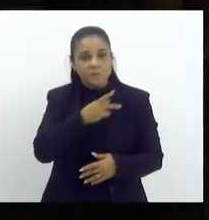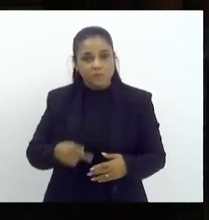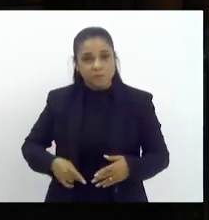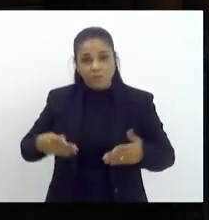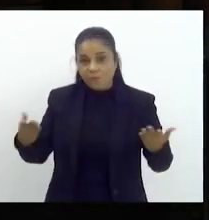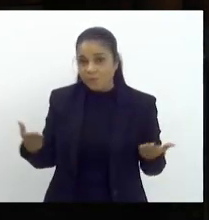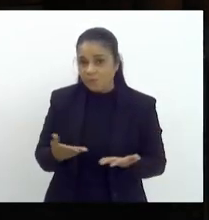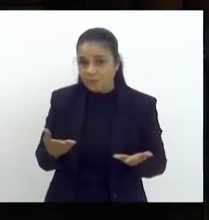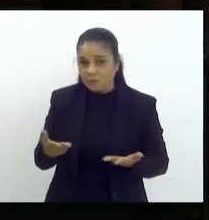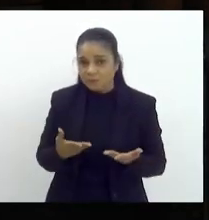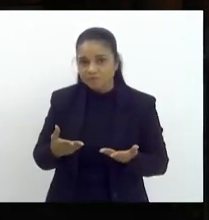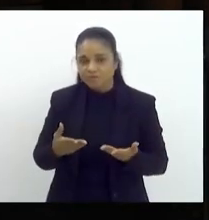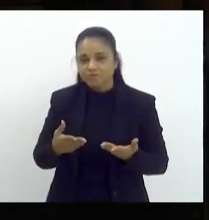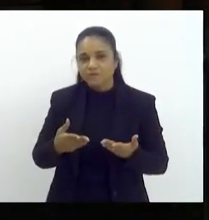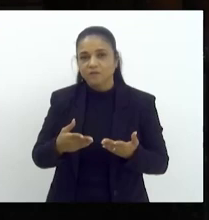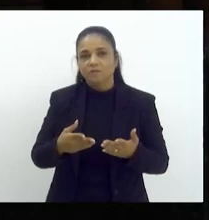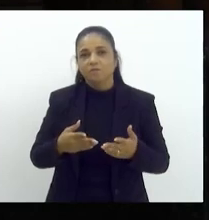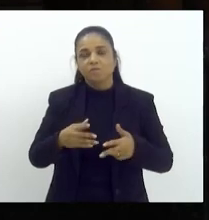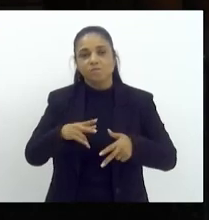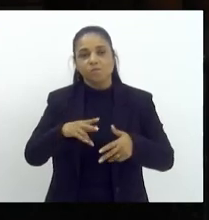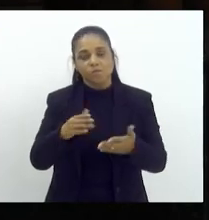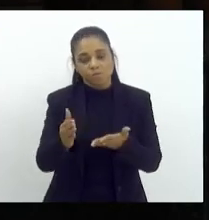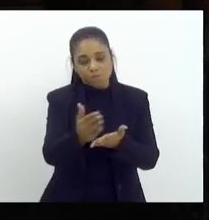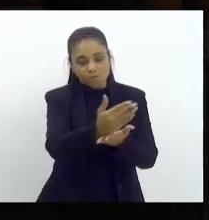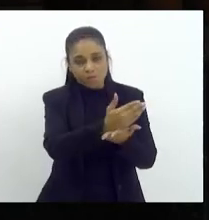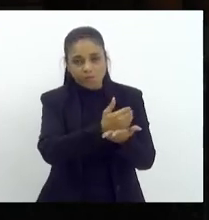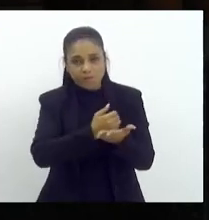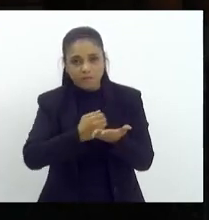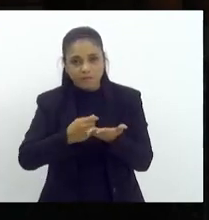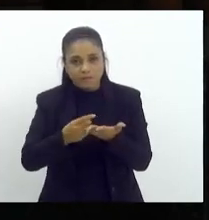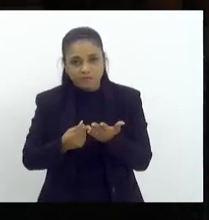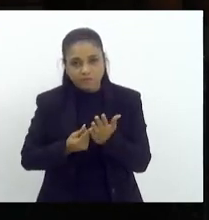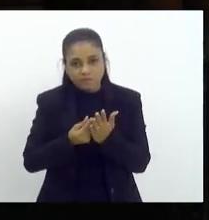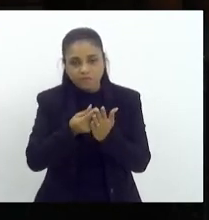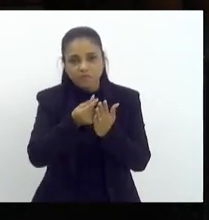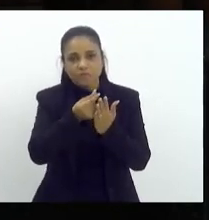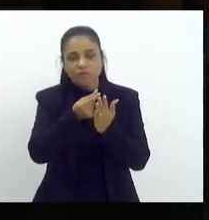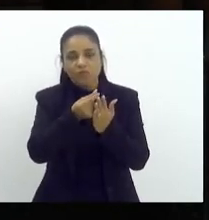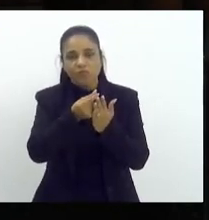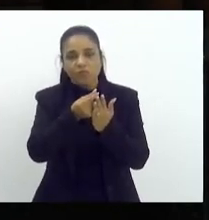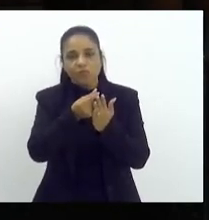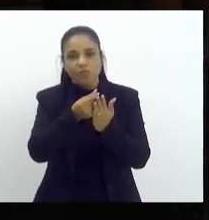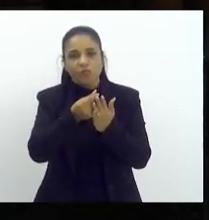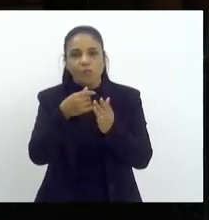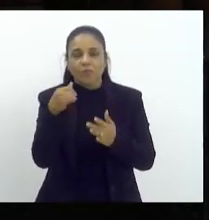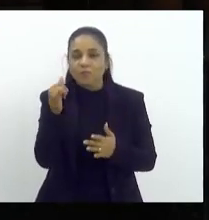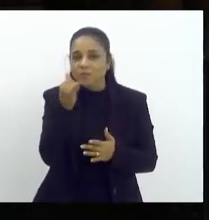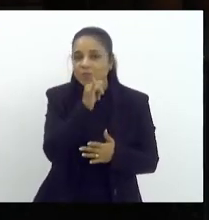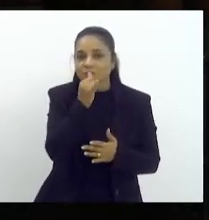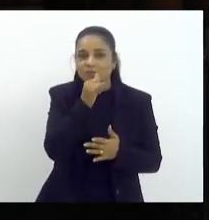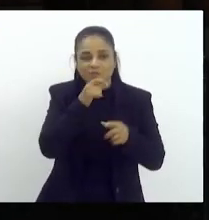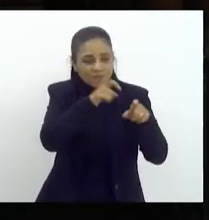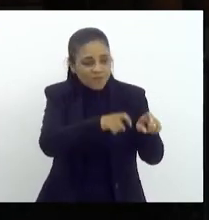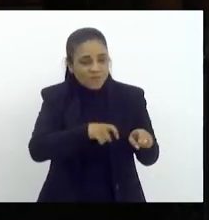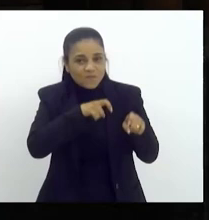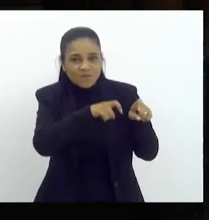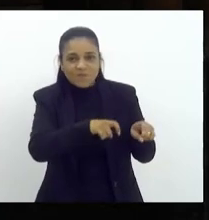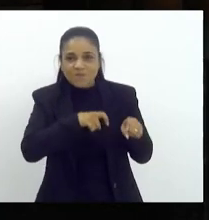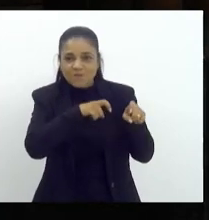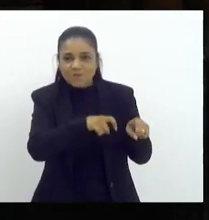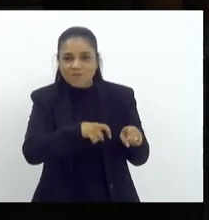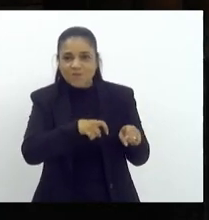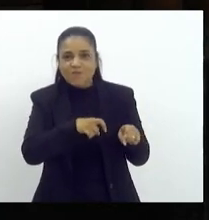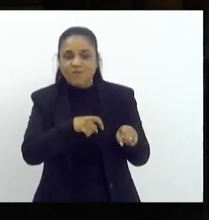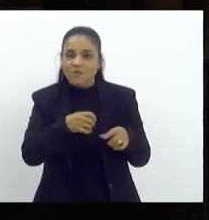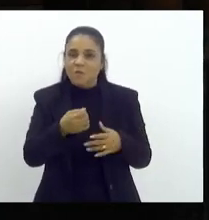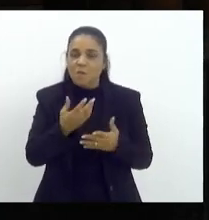data da desoneração tributária da energia para o produtor rural um